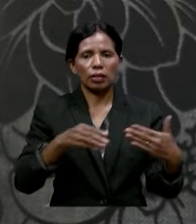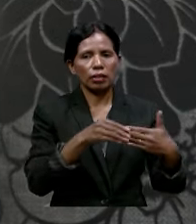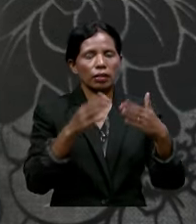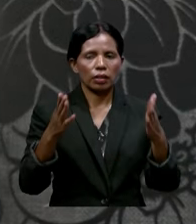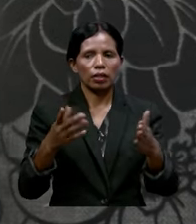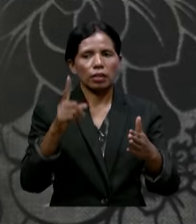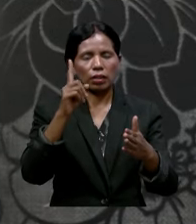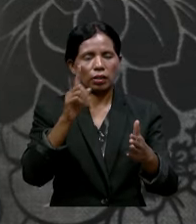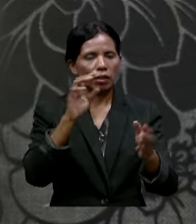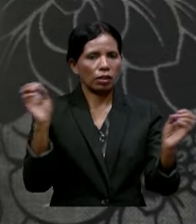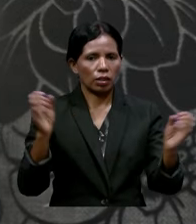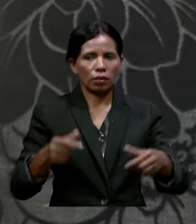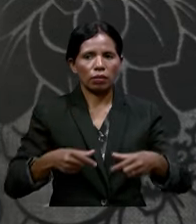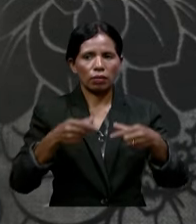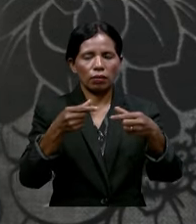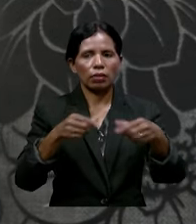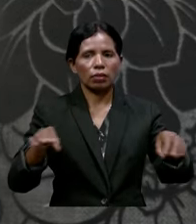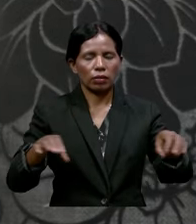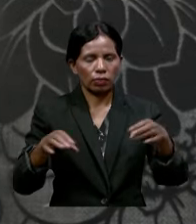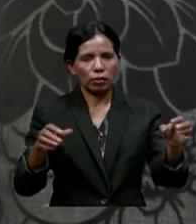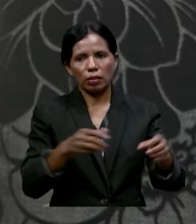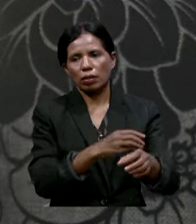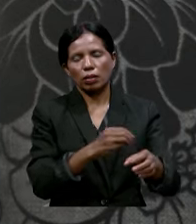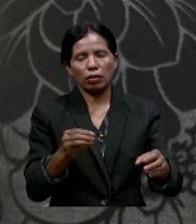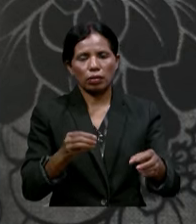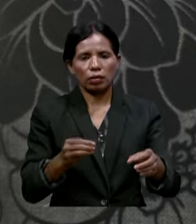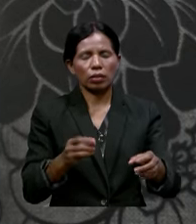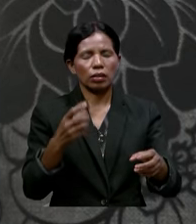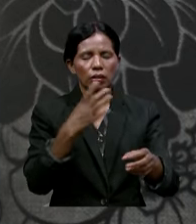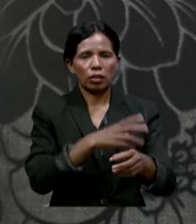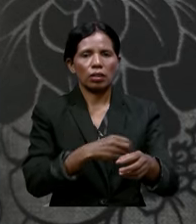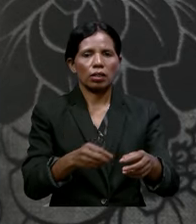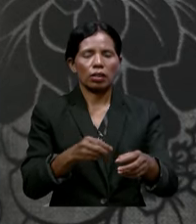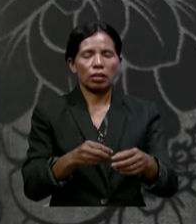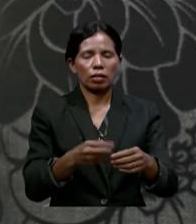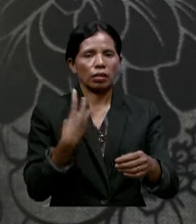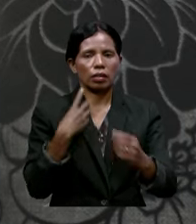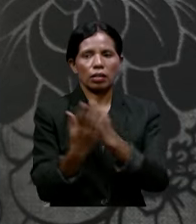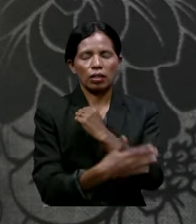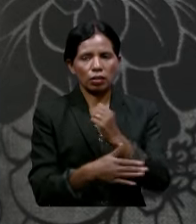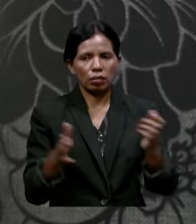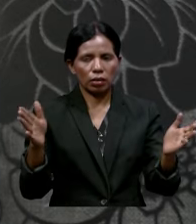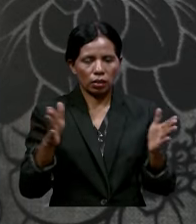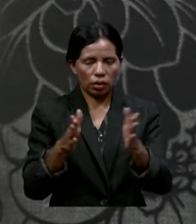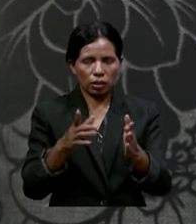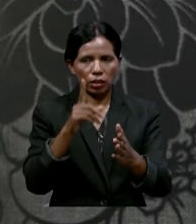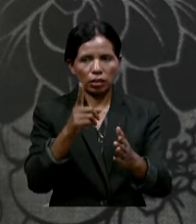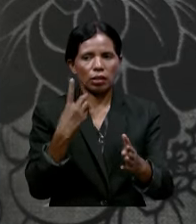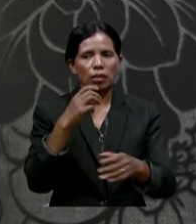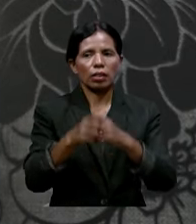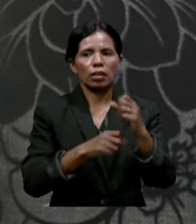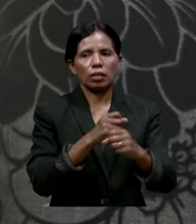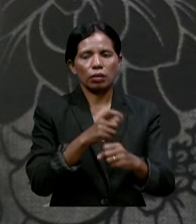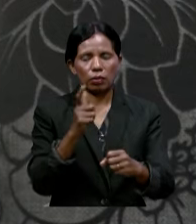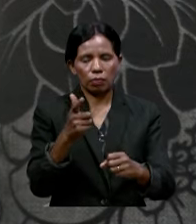tun la fo serviço va malu sobu malu heredit e te nação mas que co ano anida tina ronolo